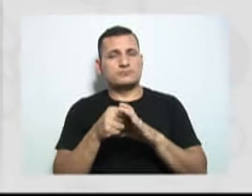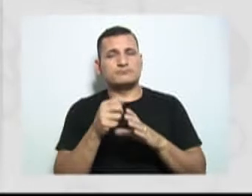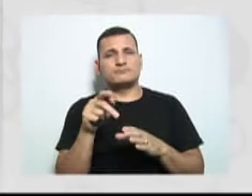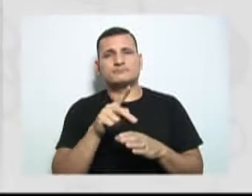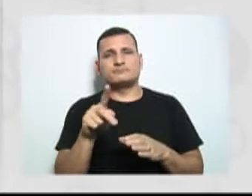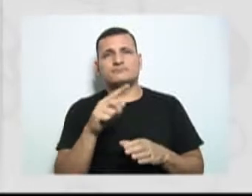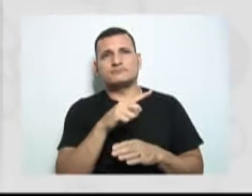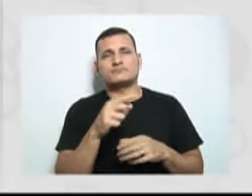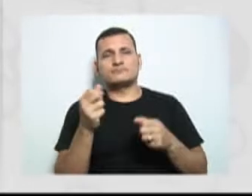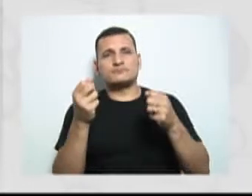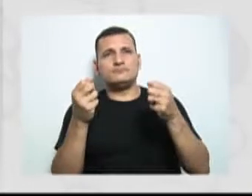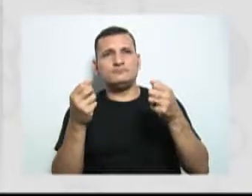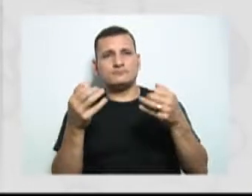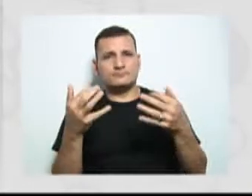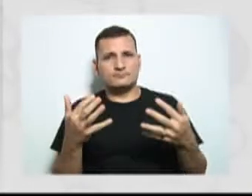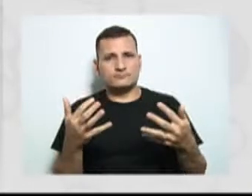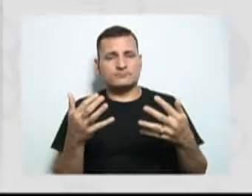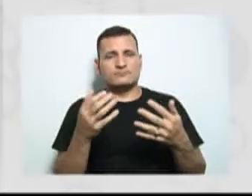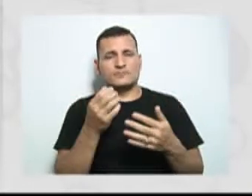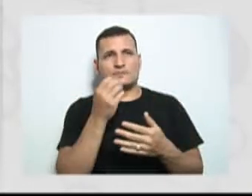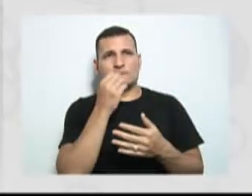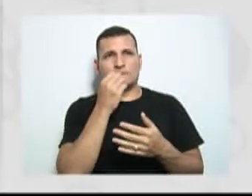Fernanda explicou bem